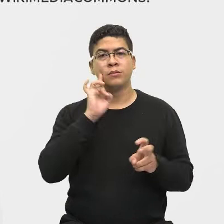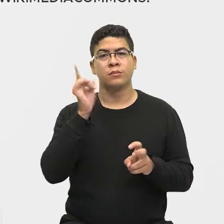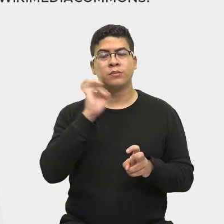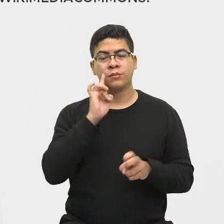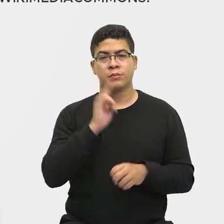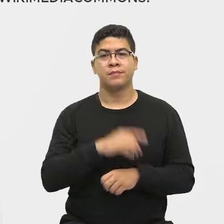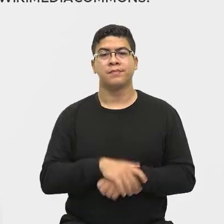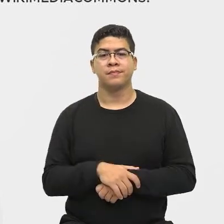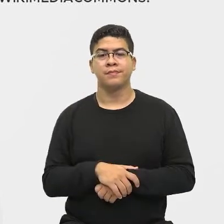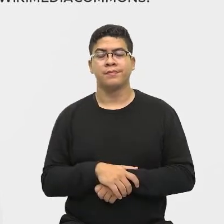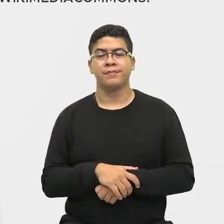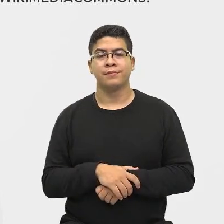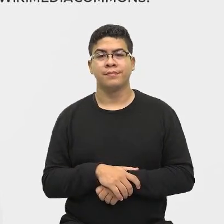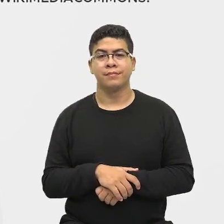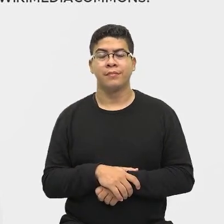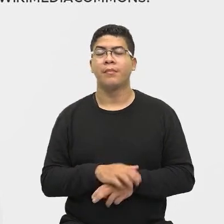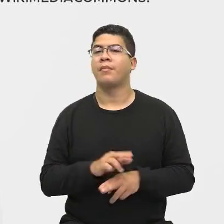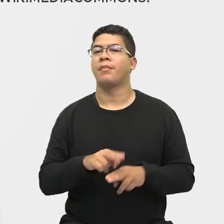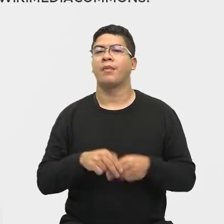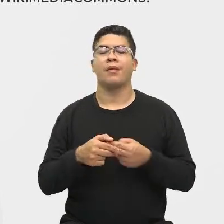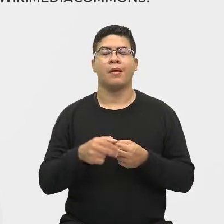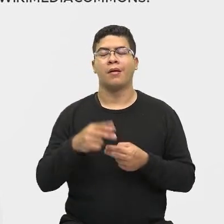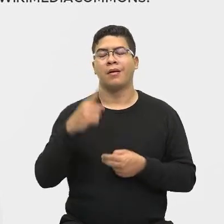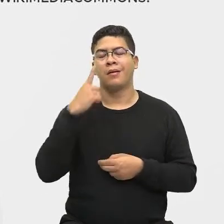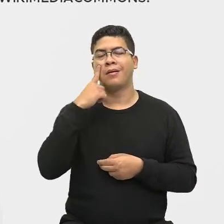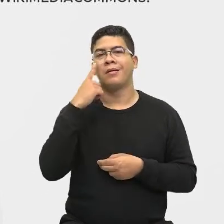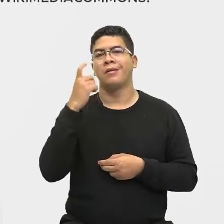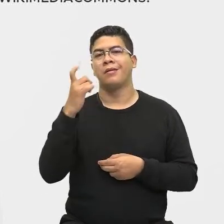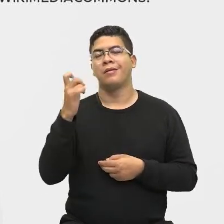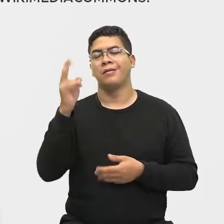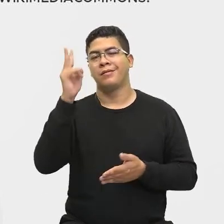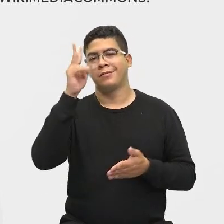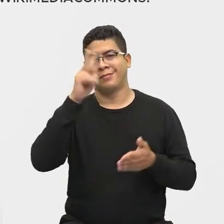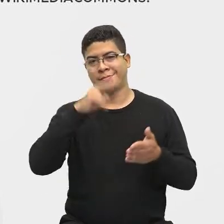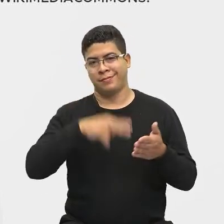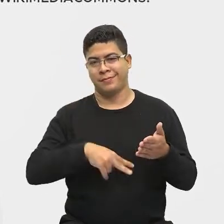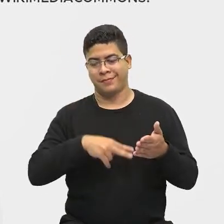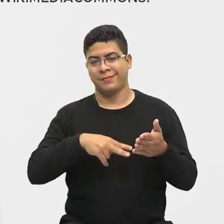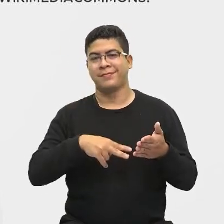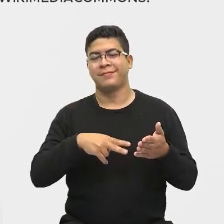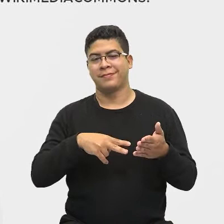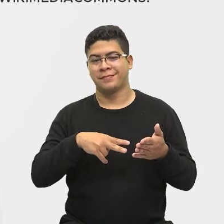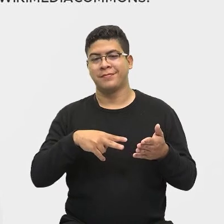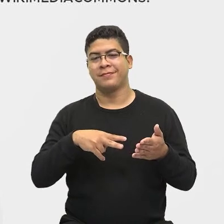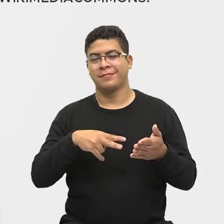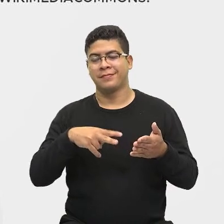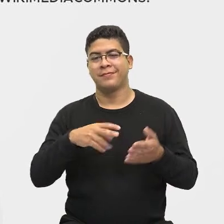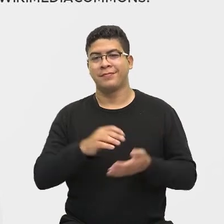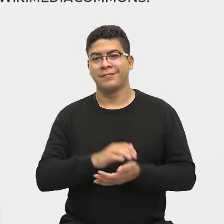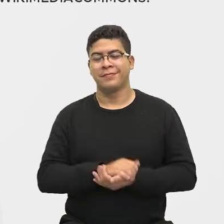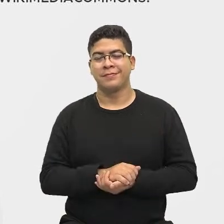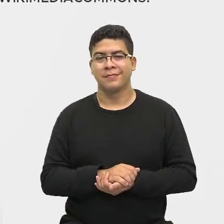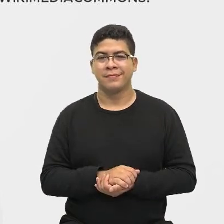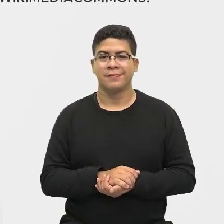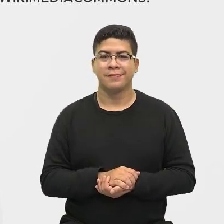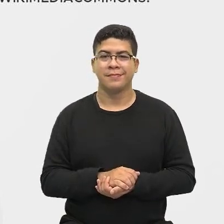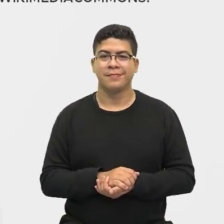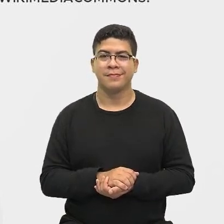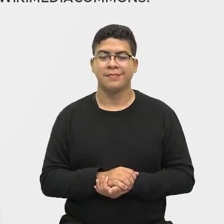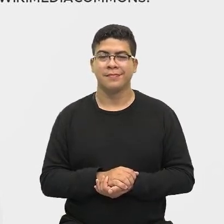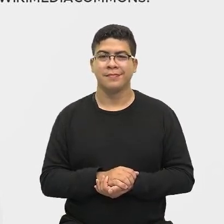dia, por isso que é tão interessante e gostoso de ler, né? As poesias,